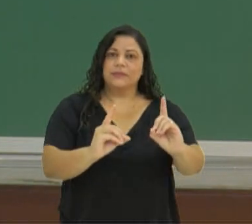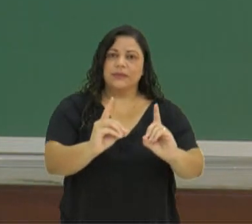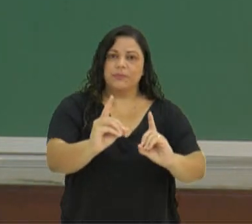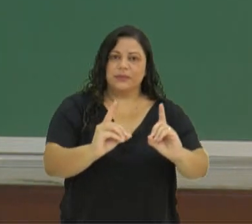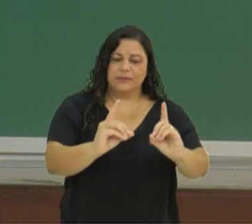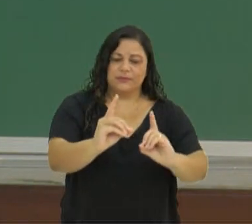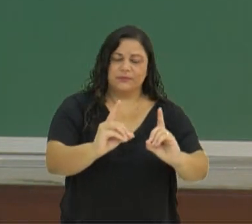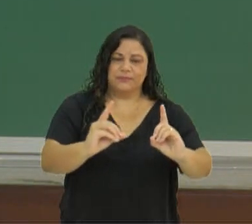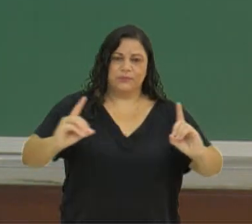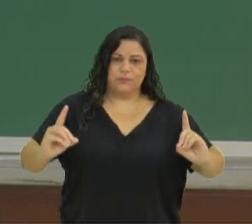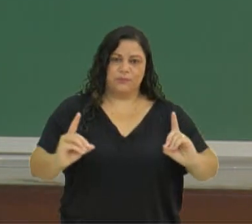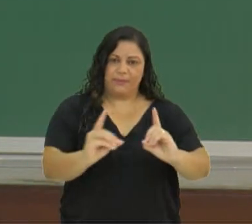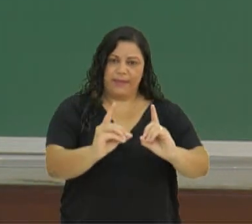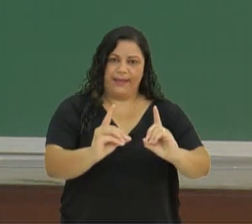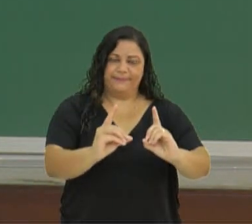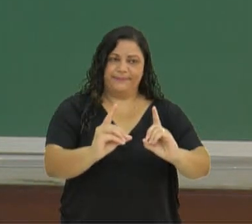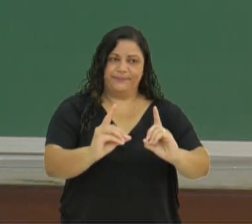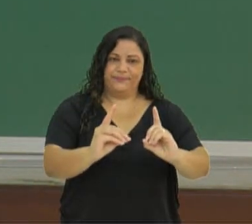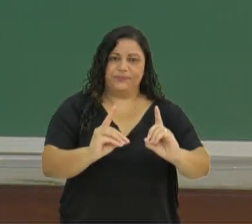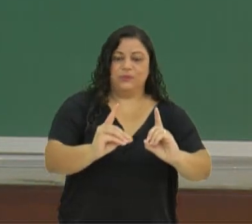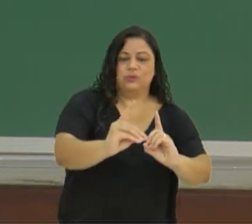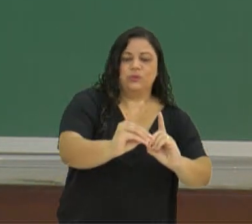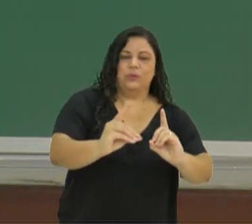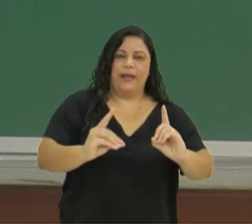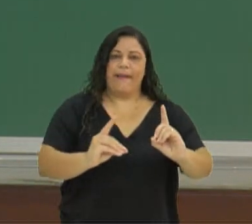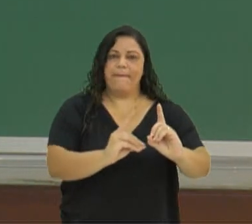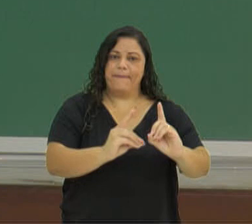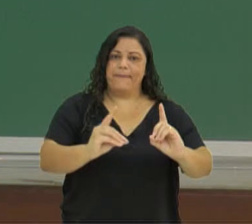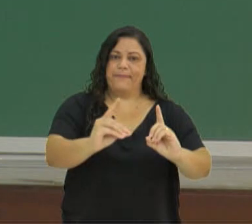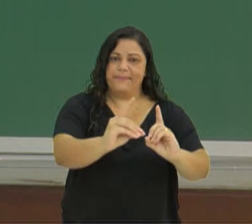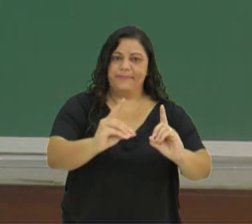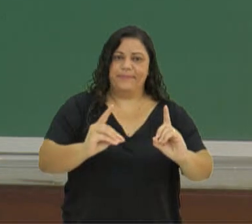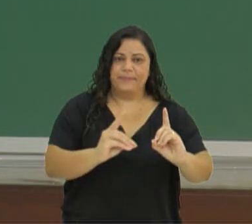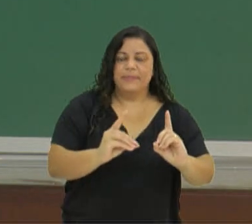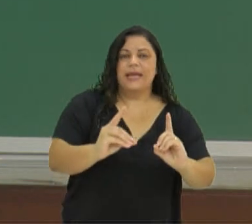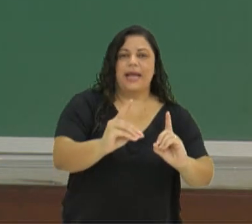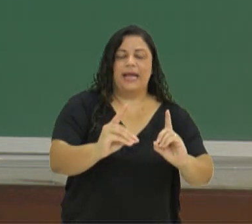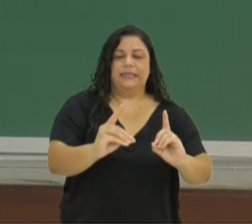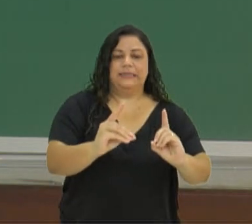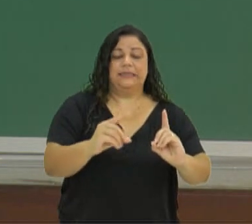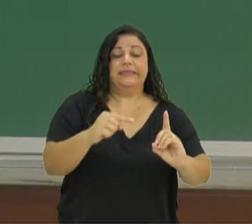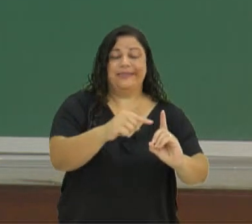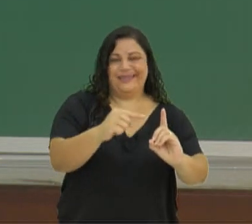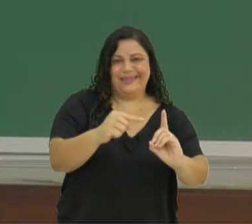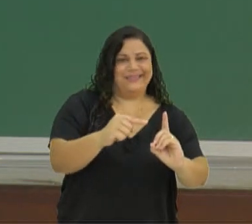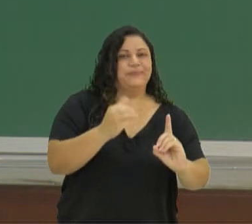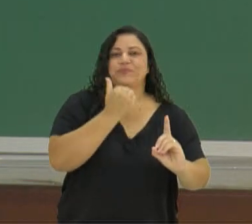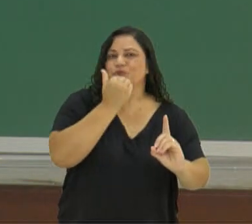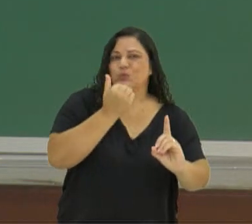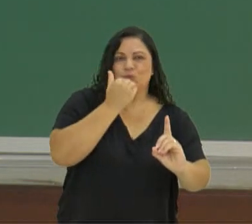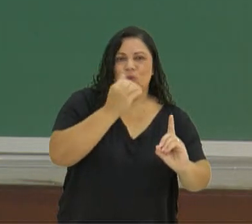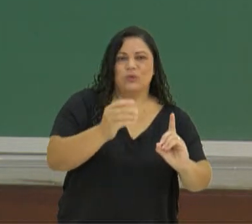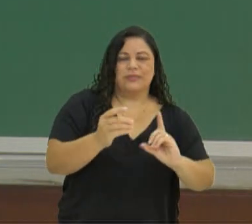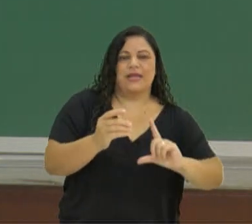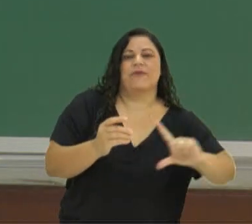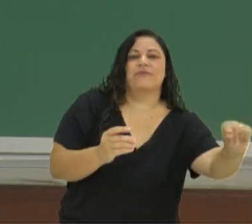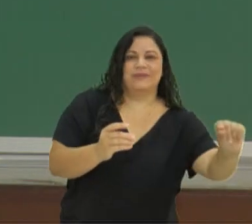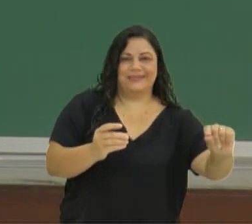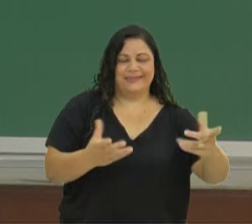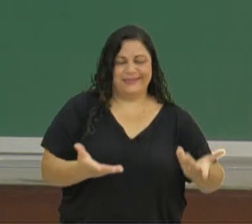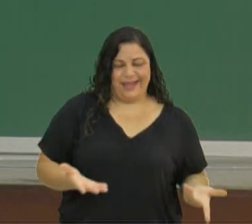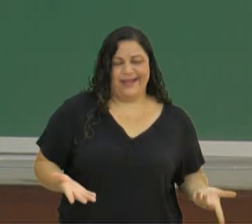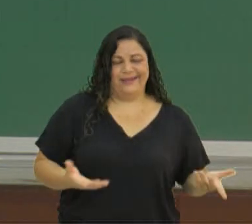sob ataque, ou seja, numa ameaça, de tal maneira que o oponente ele não tenha como fugir dessa ameaça, ele não